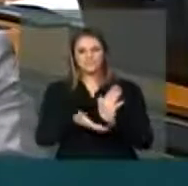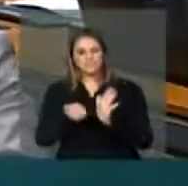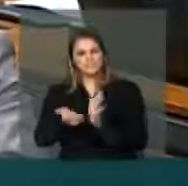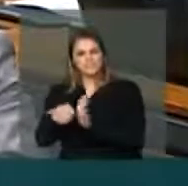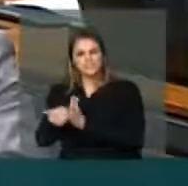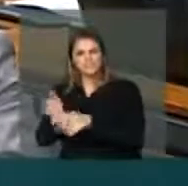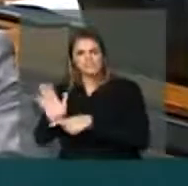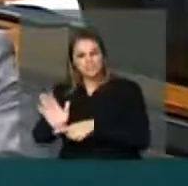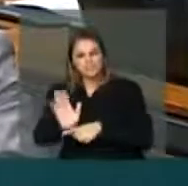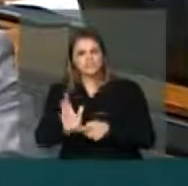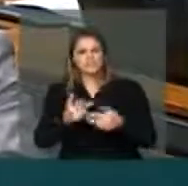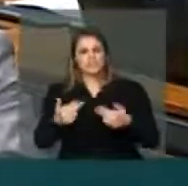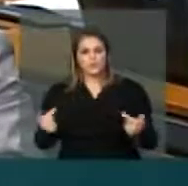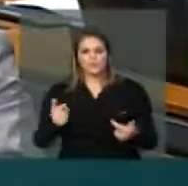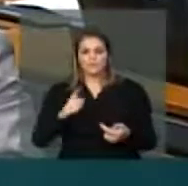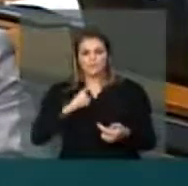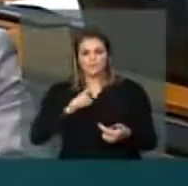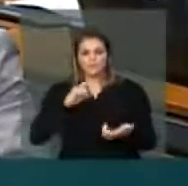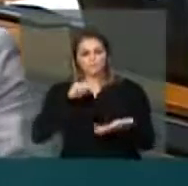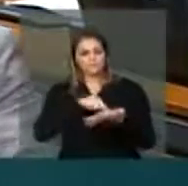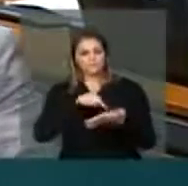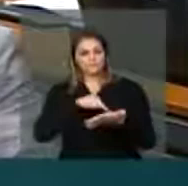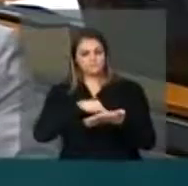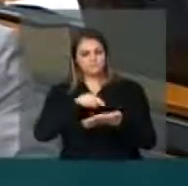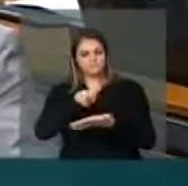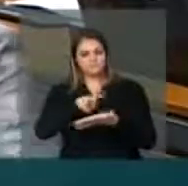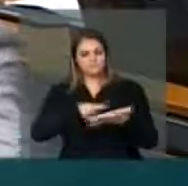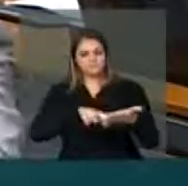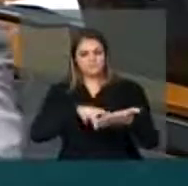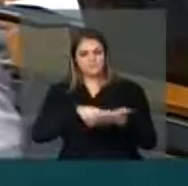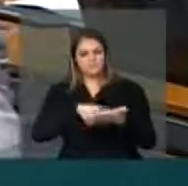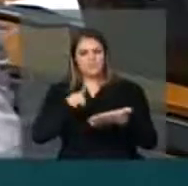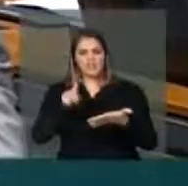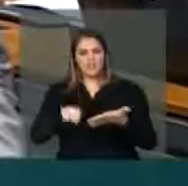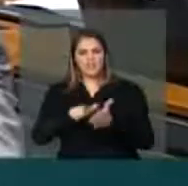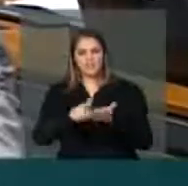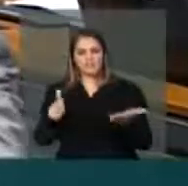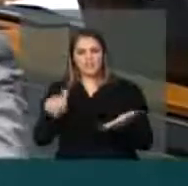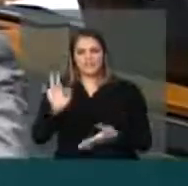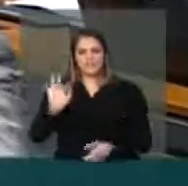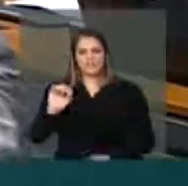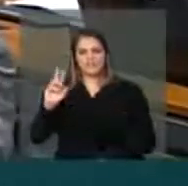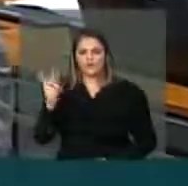na reportagem que nós temos aqui, né, da Folha de São Paulo.